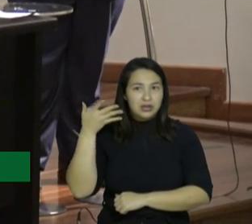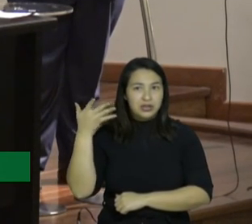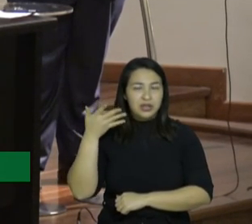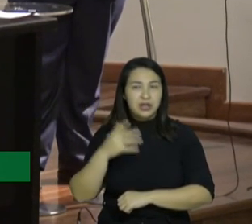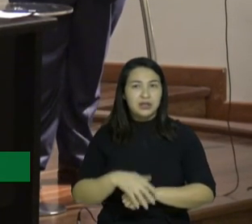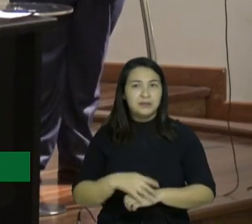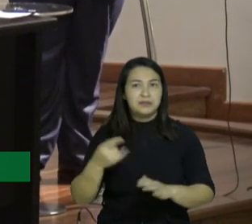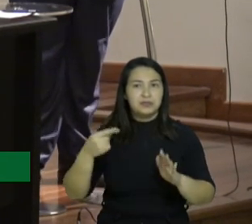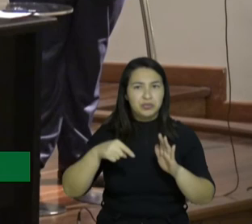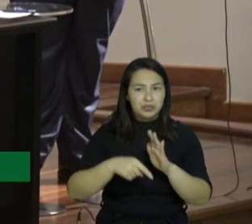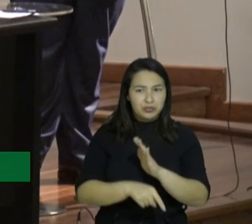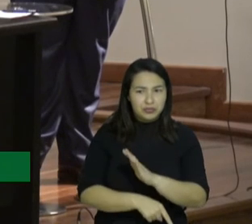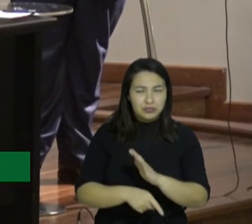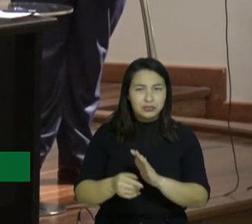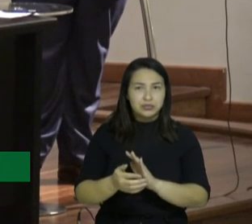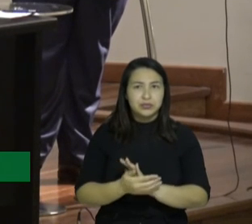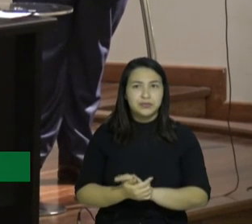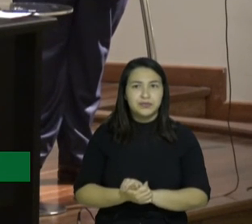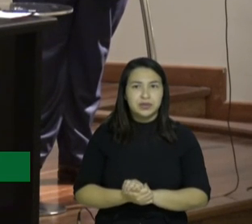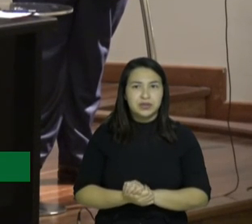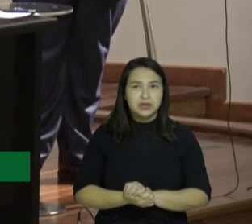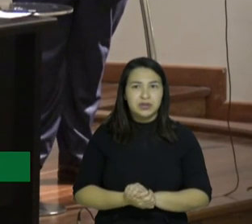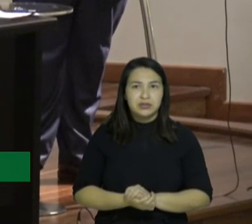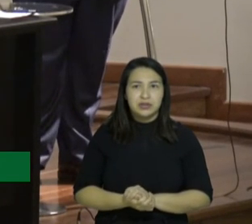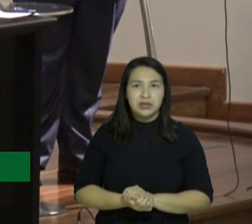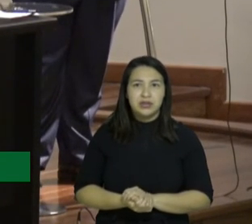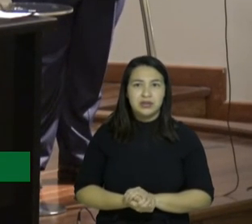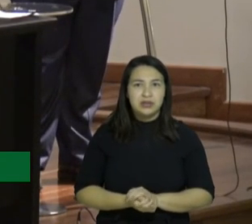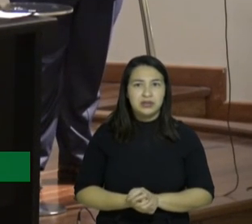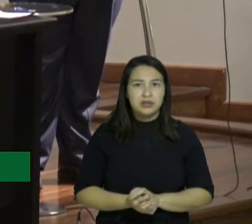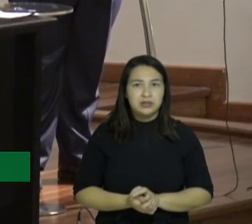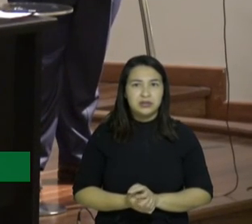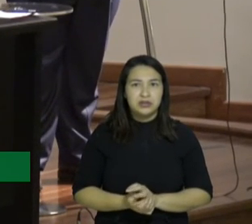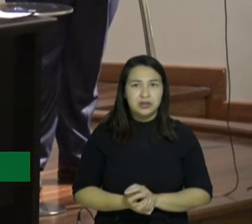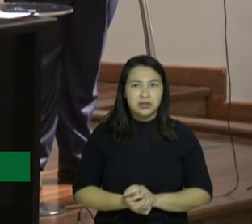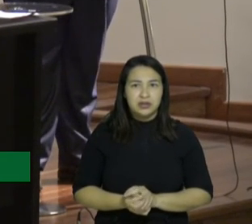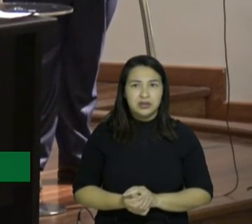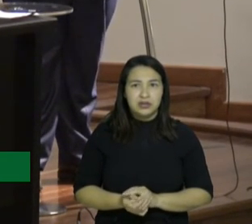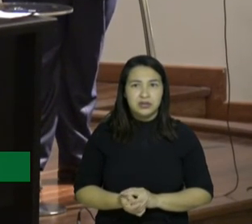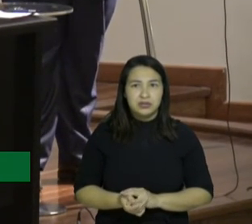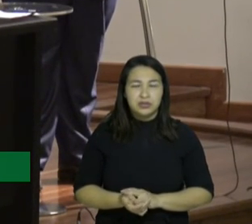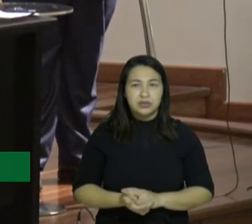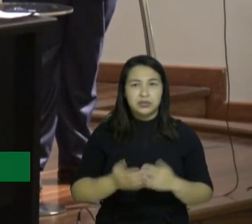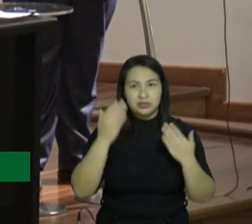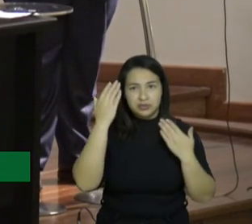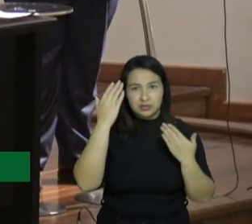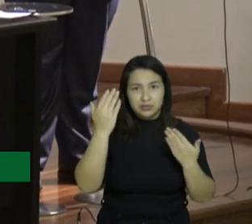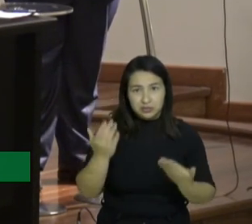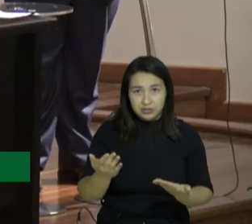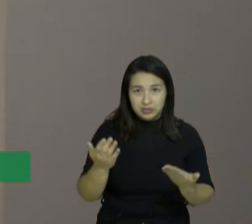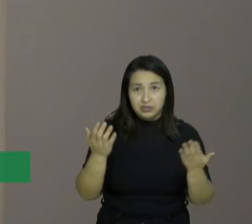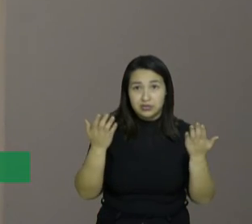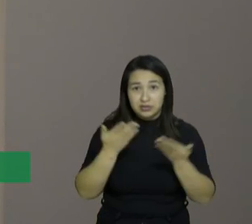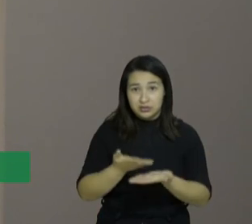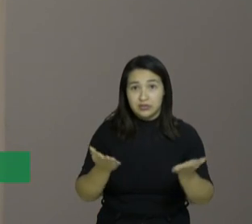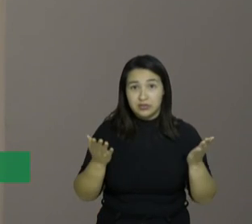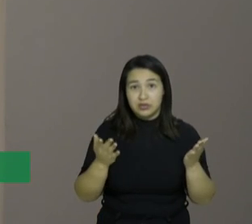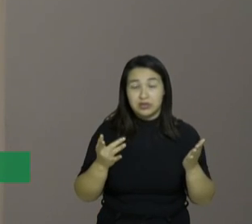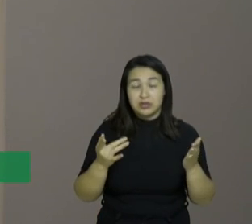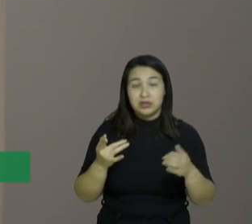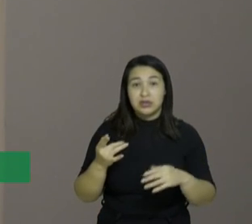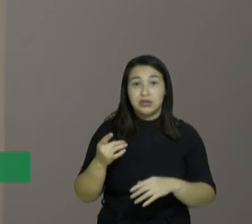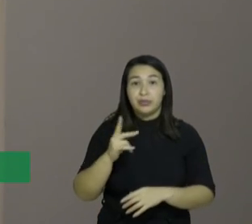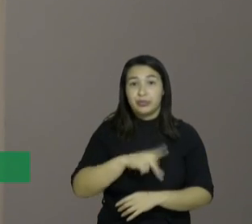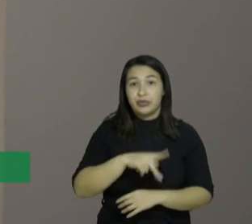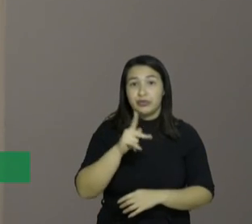profundo em termos dos argumentos e dos pontos que foram trazidos aqui eu agradeço muito mesmo Professor Neri dos